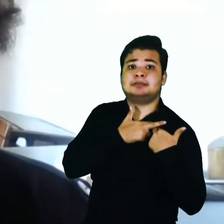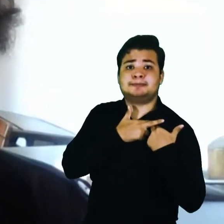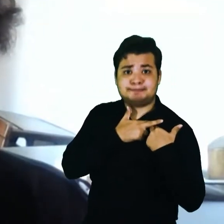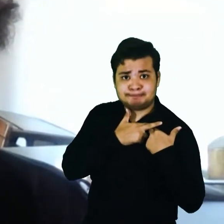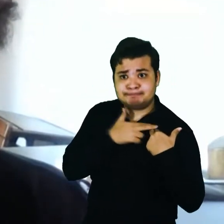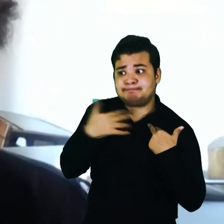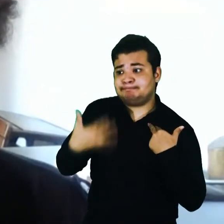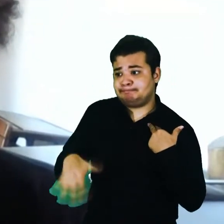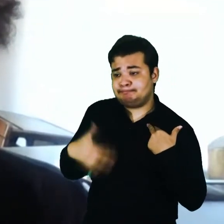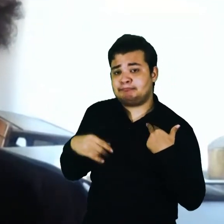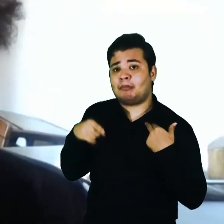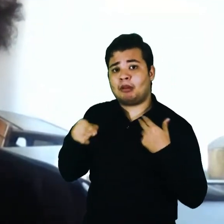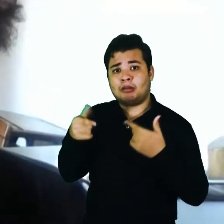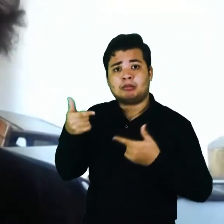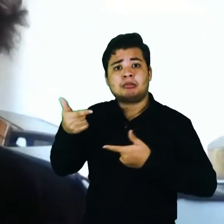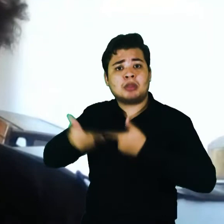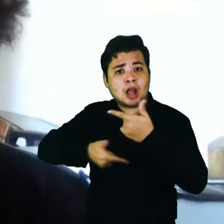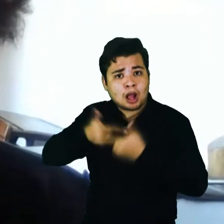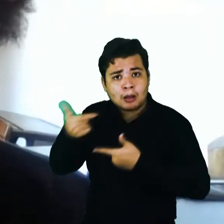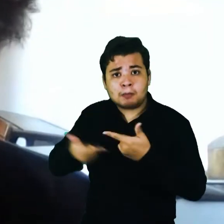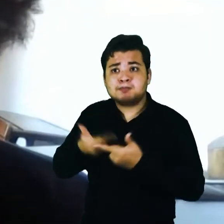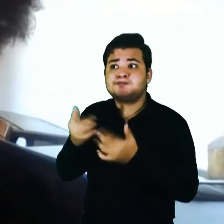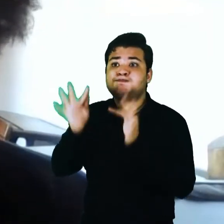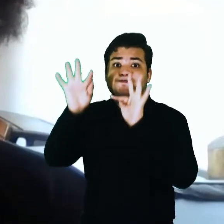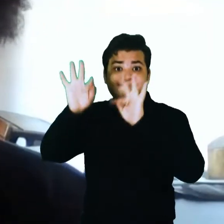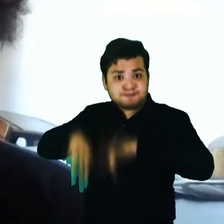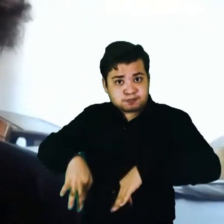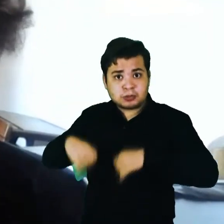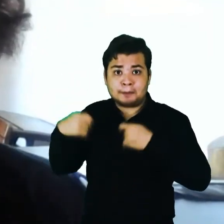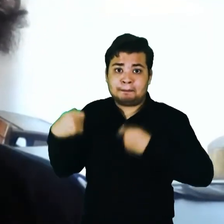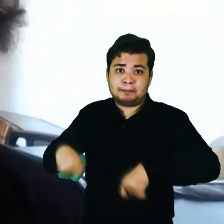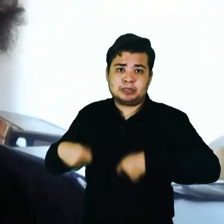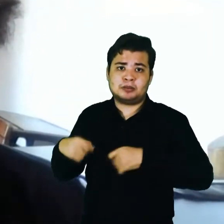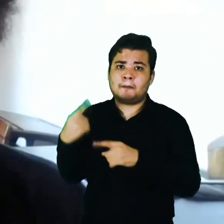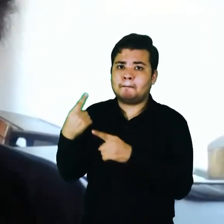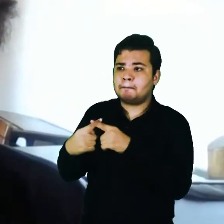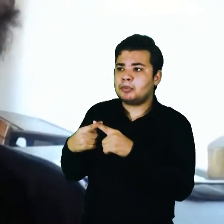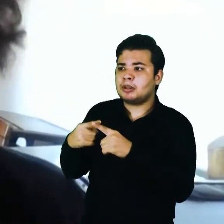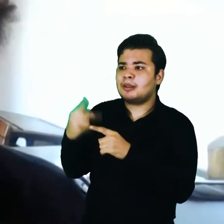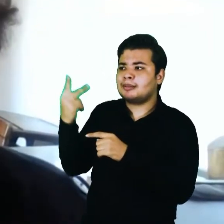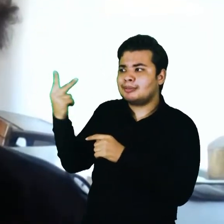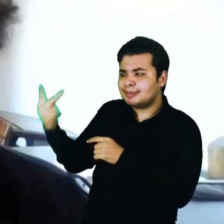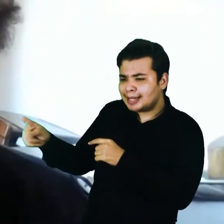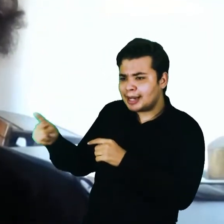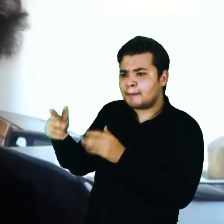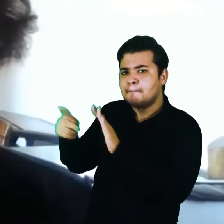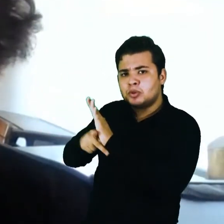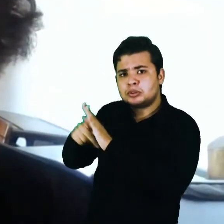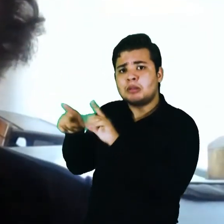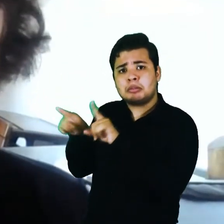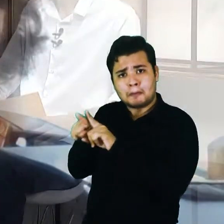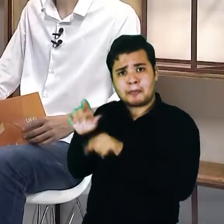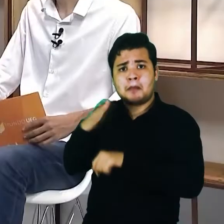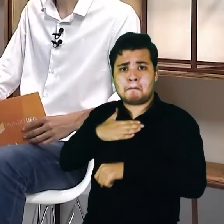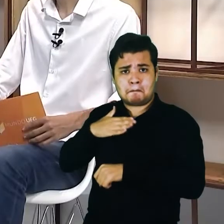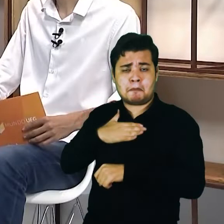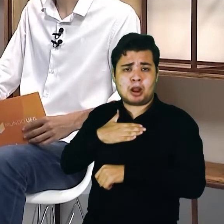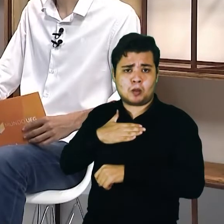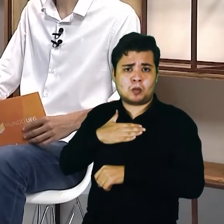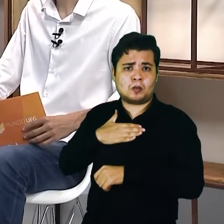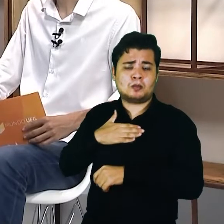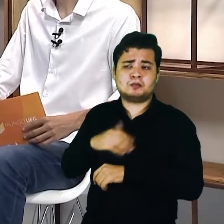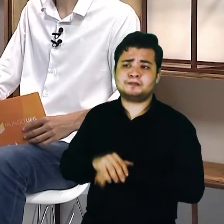ainda terminar esse projeto, que era dele e que era meu também. E aí